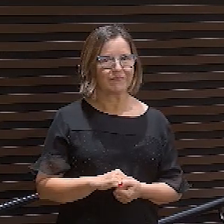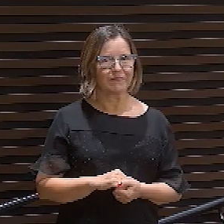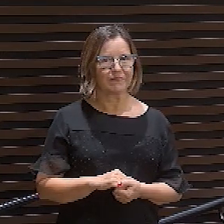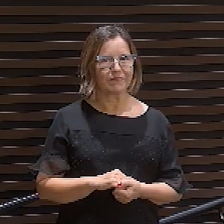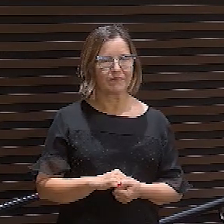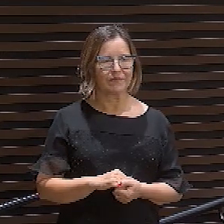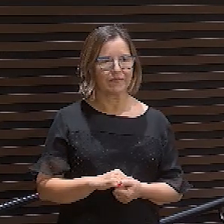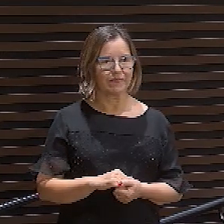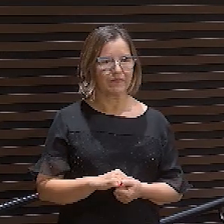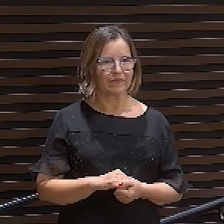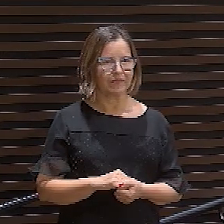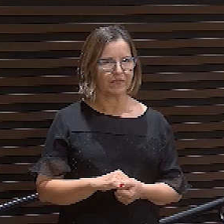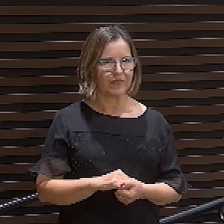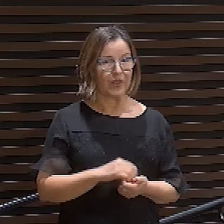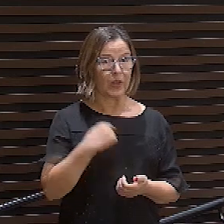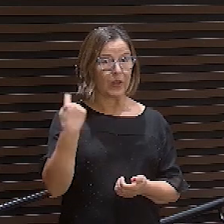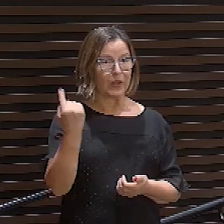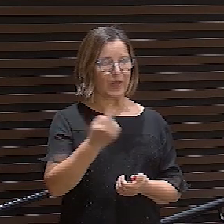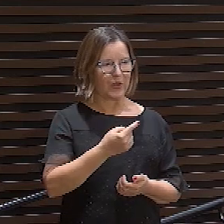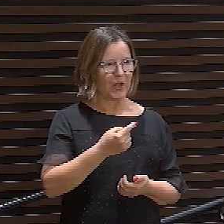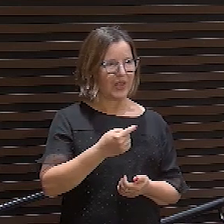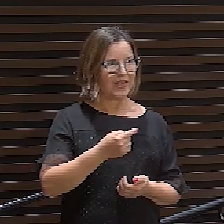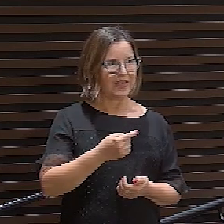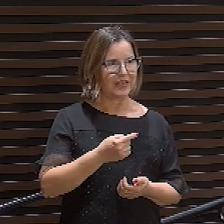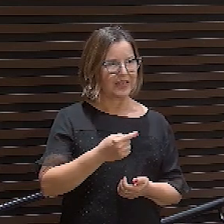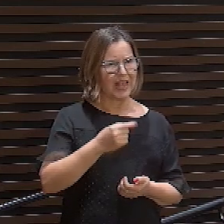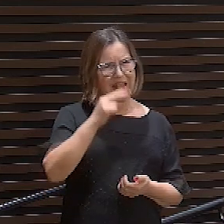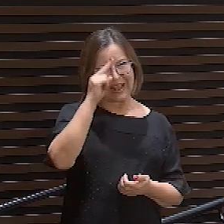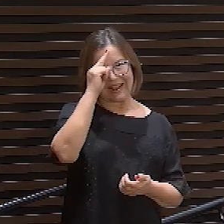estamos fazendo um retrocesso aqui